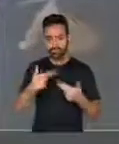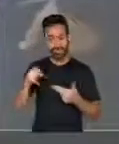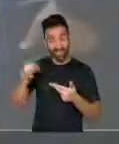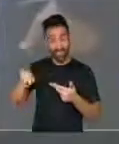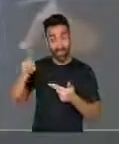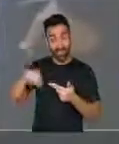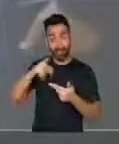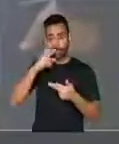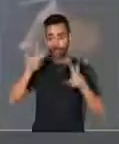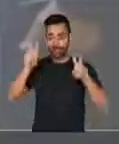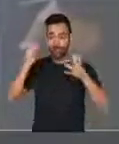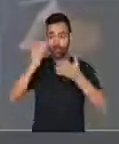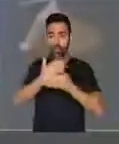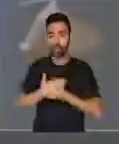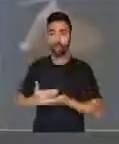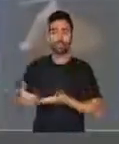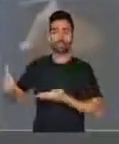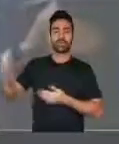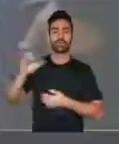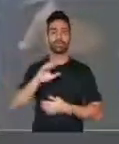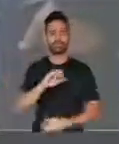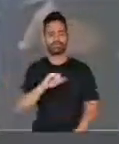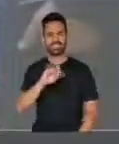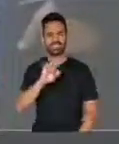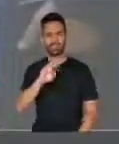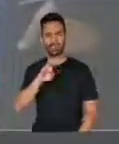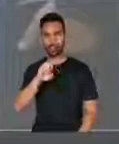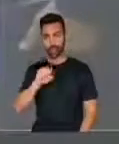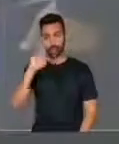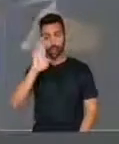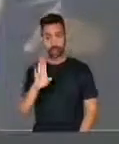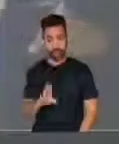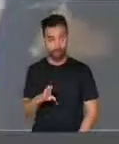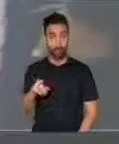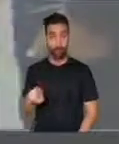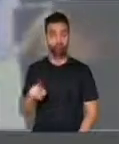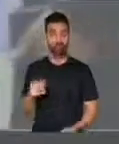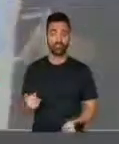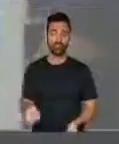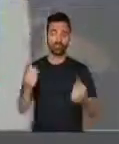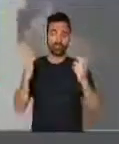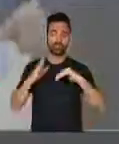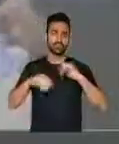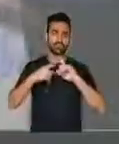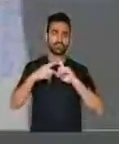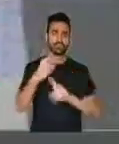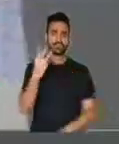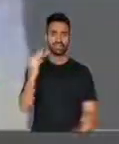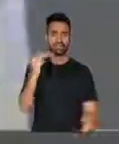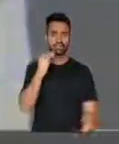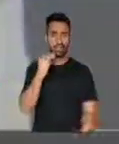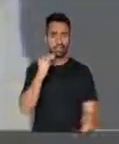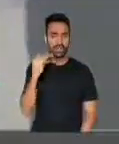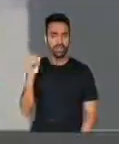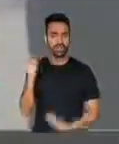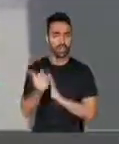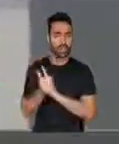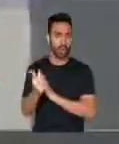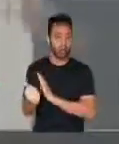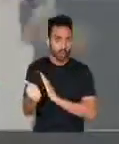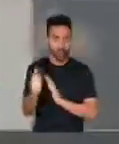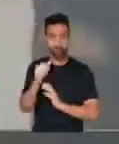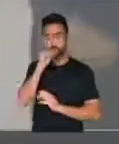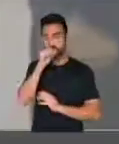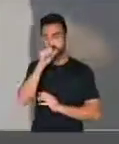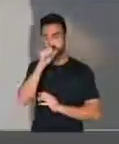da citricultura brasileira a onde nós exportamos mais de 3 bilhões de dólares suco de